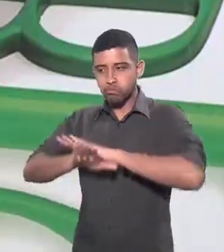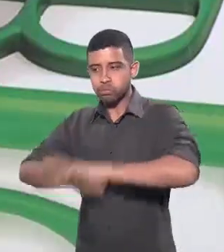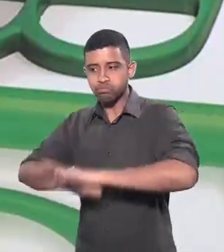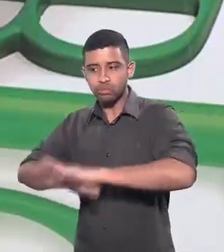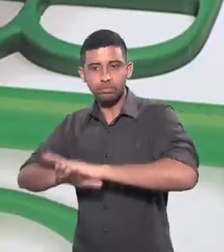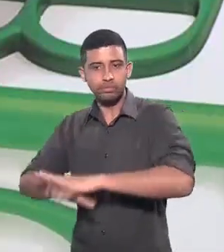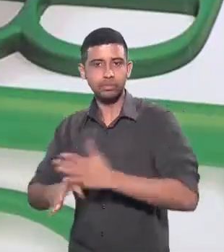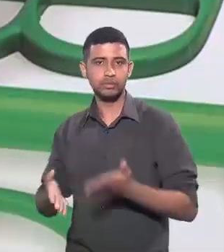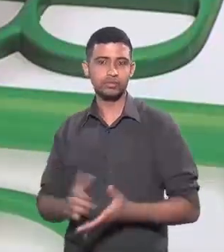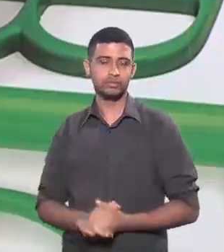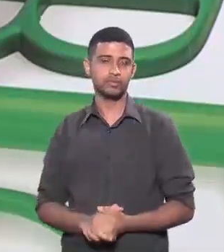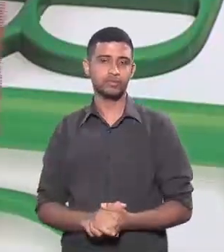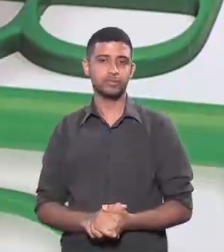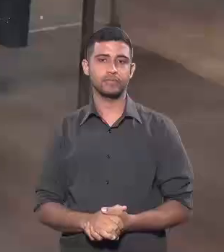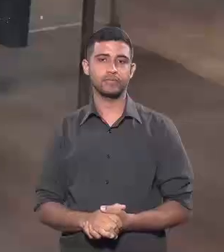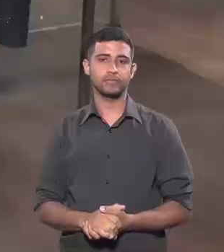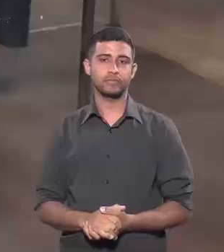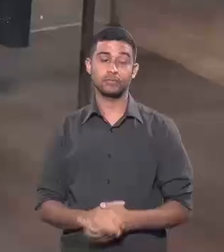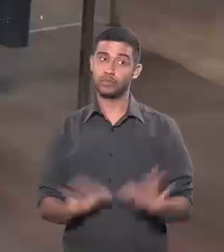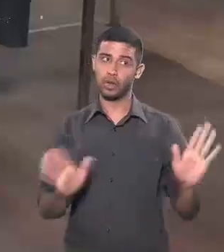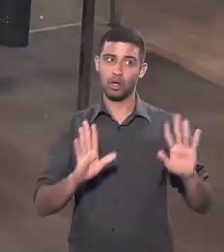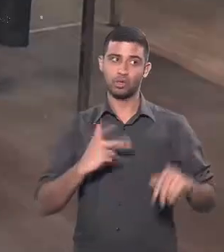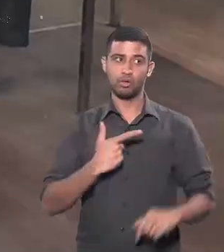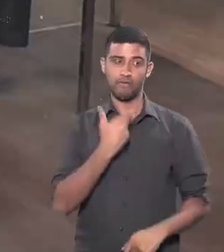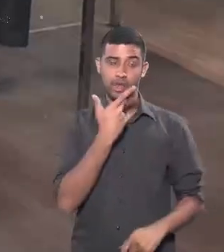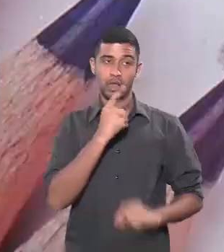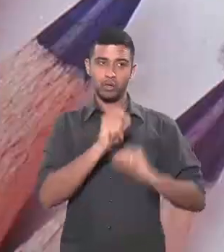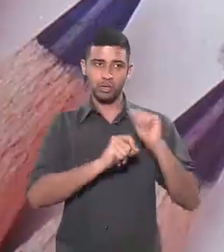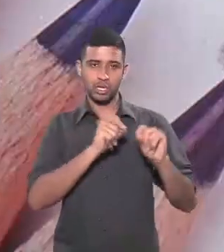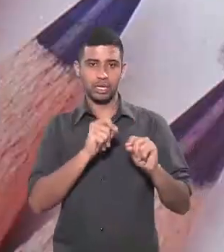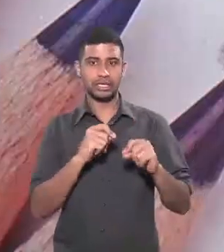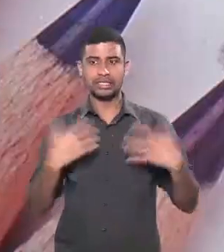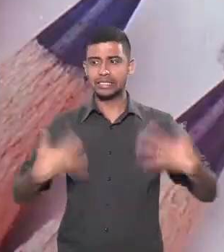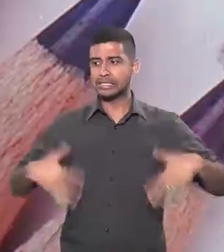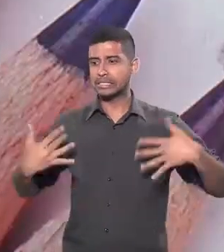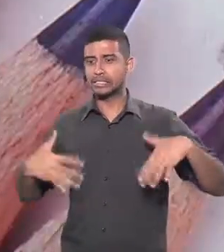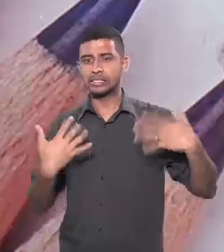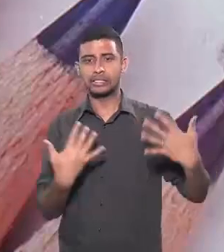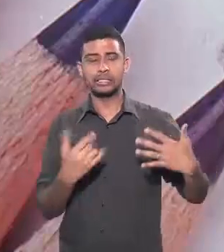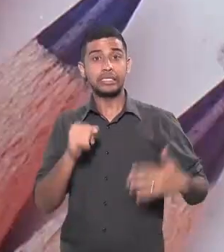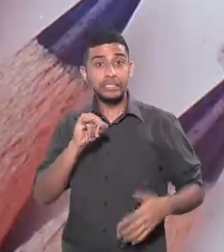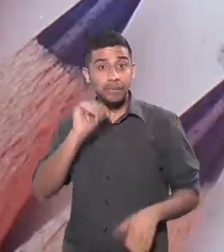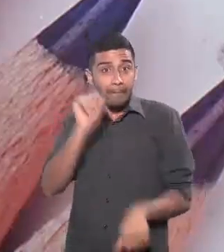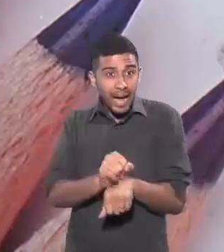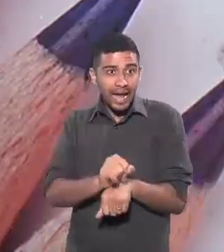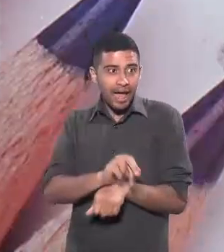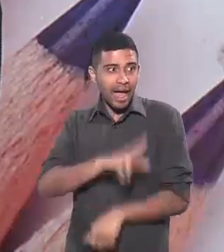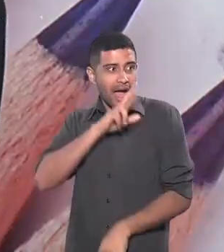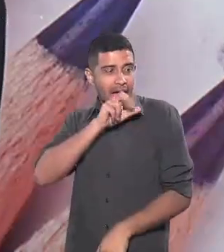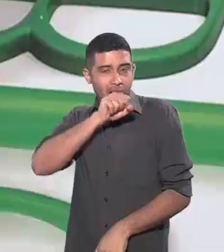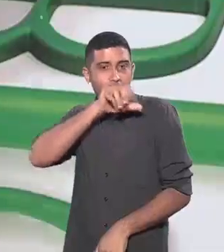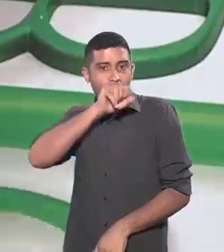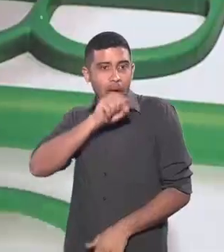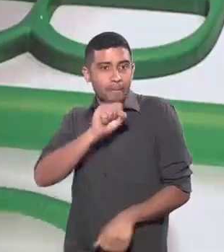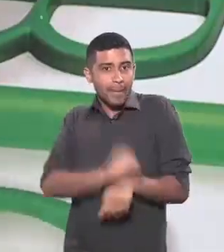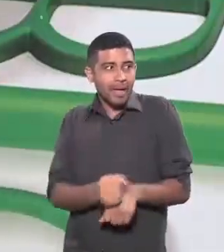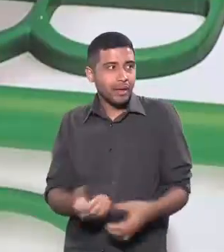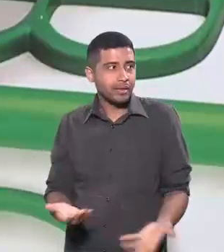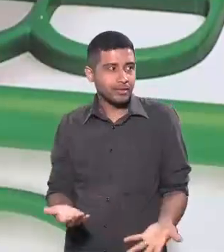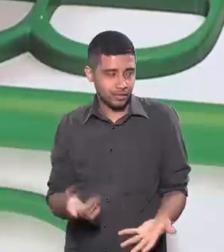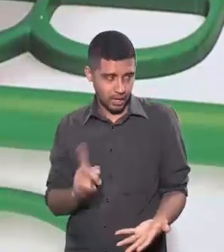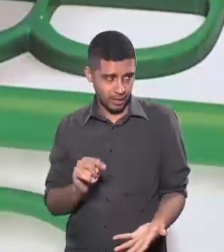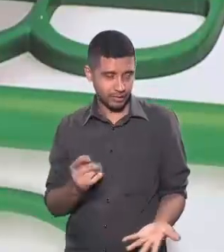você fazer. Então, não, ele desmaiou. O alarme nesse caso é parar de respirar, não estar